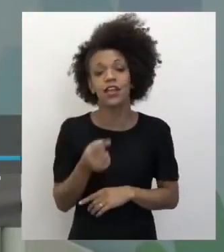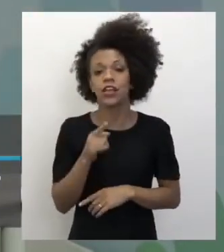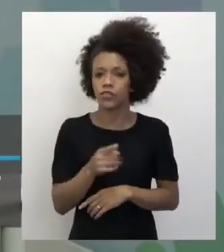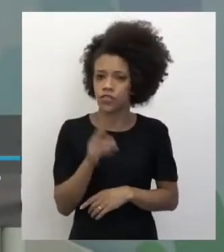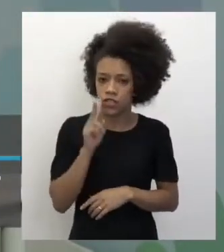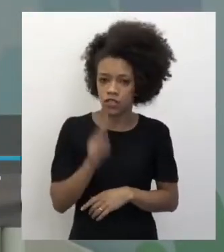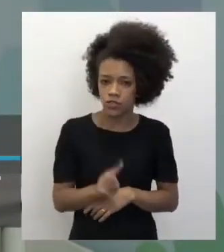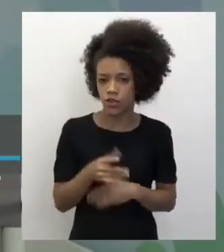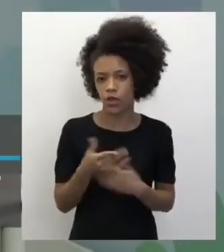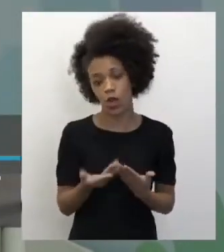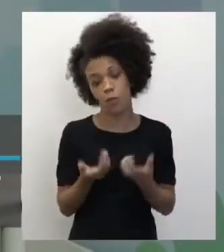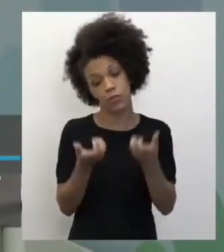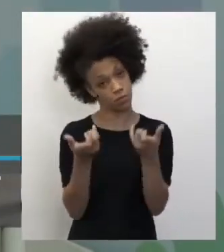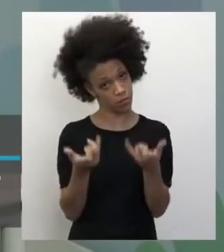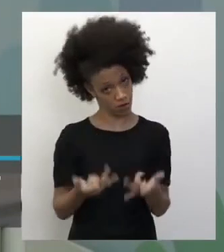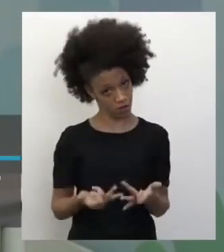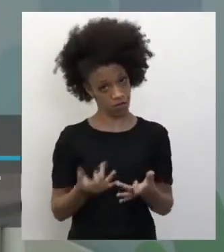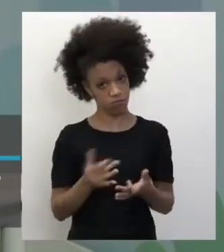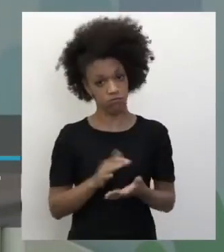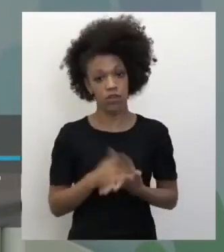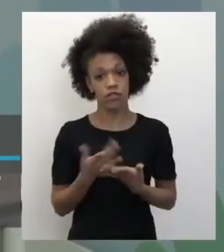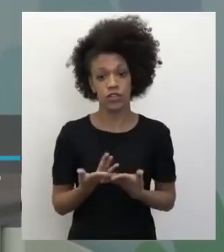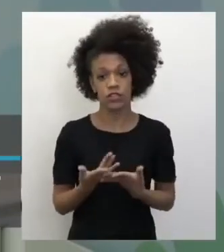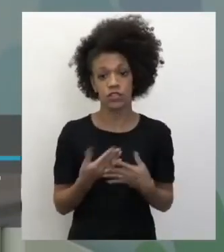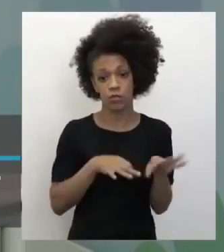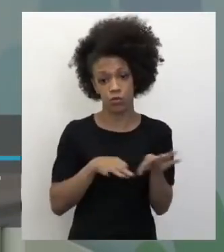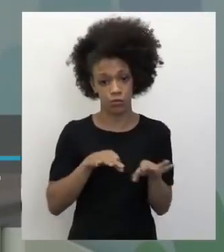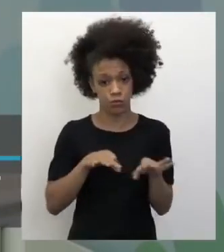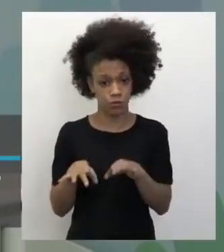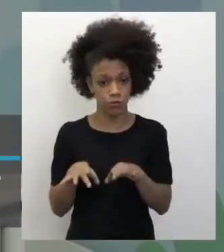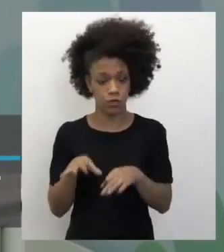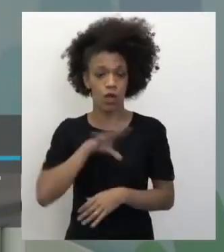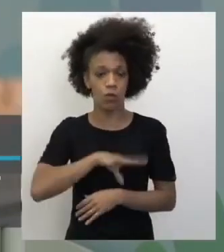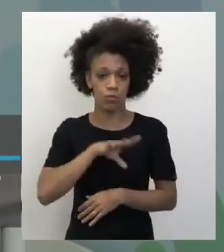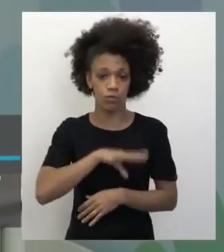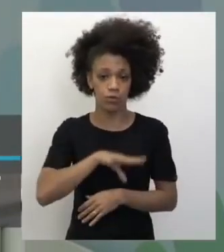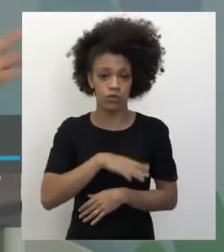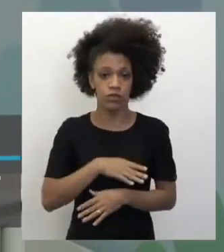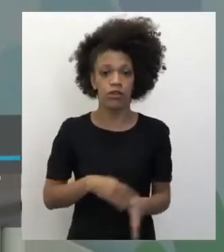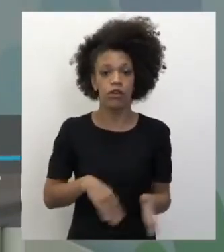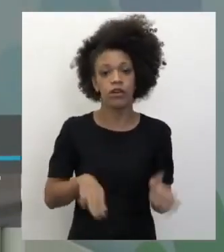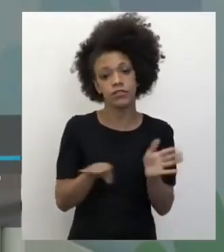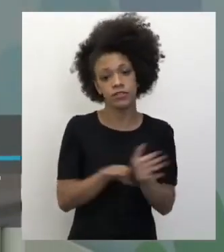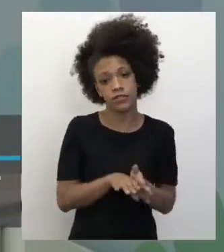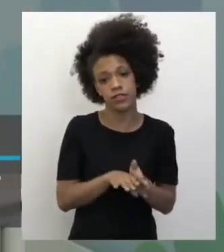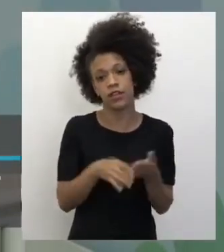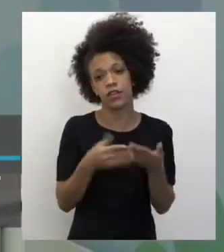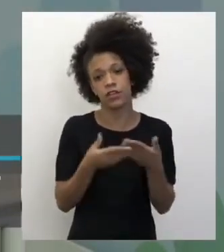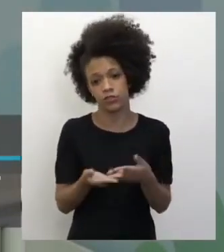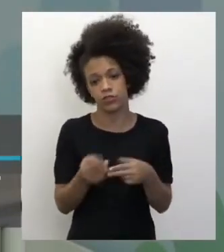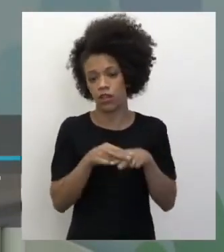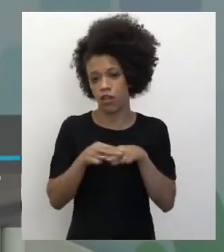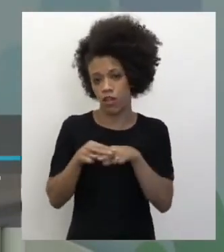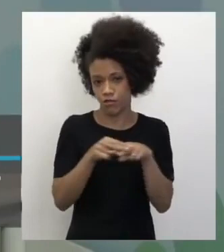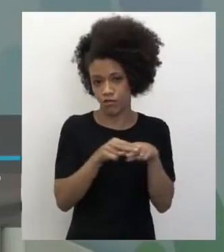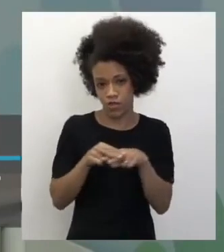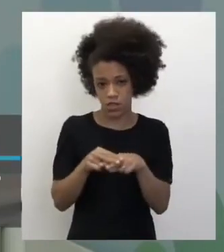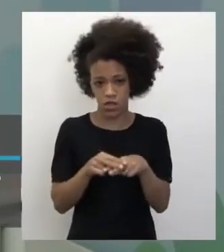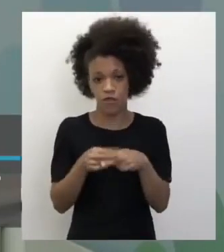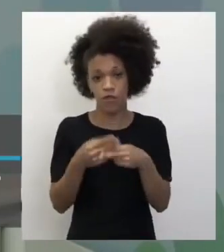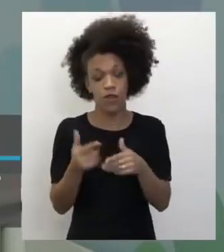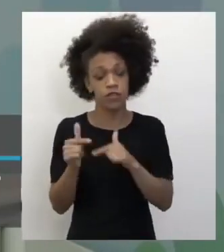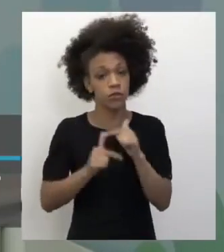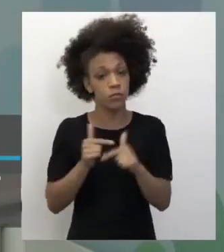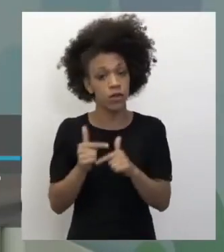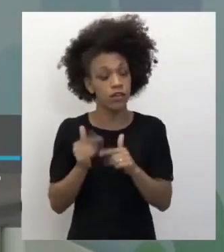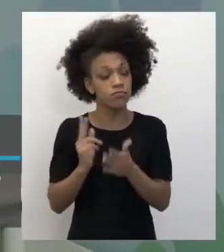como eu estava dizendo, não é? Que a gente vai montar sempre as aulas de língua portuguesa até chegar ao programa de recuperação aí de nivelamento. A gente vai trabalhar